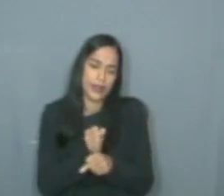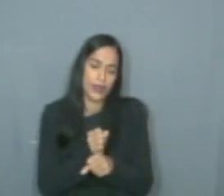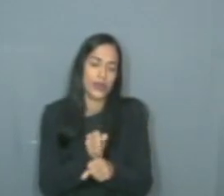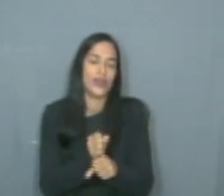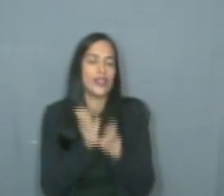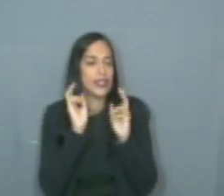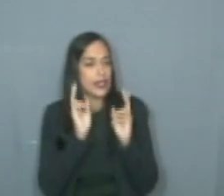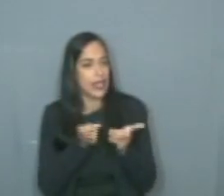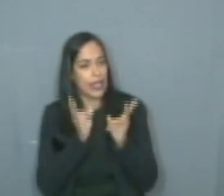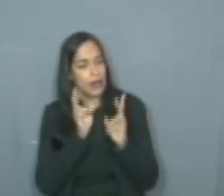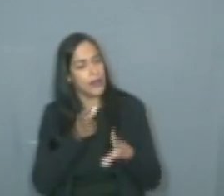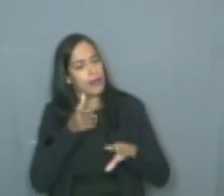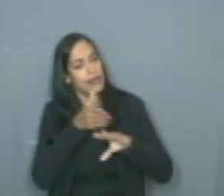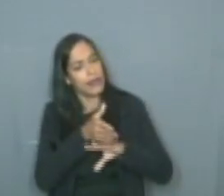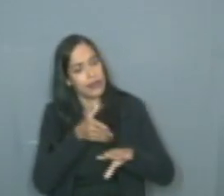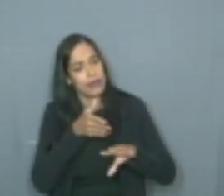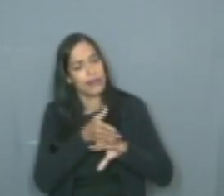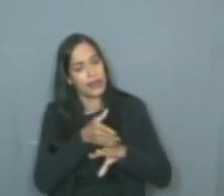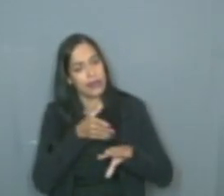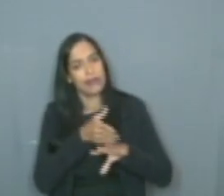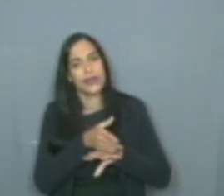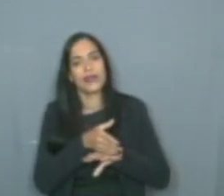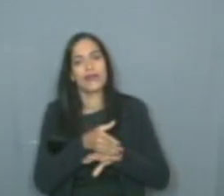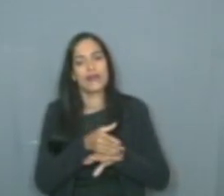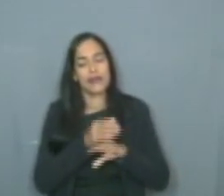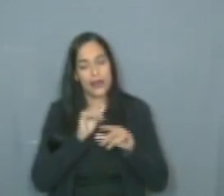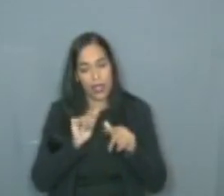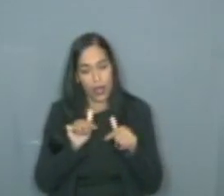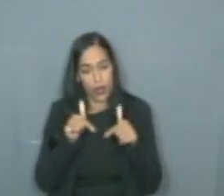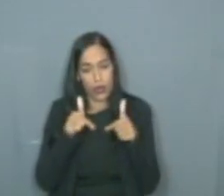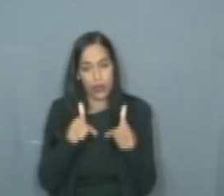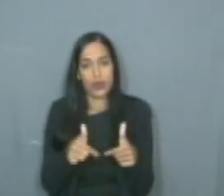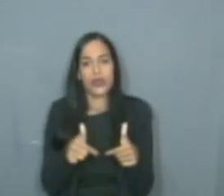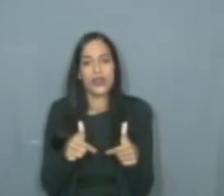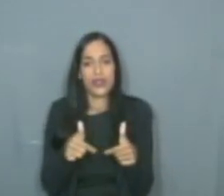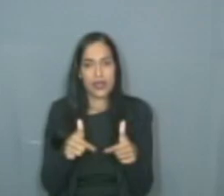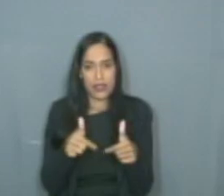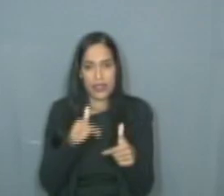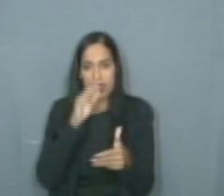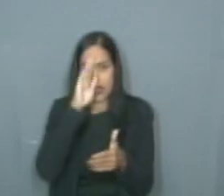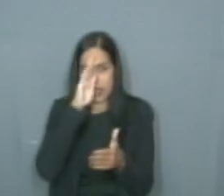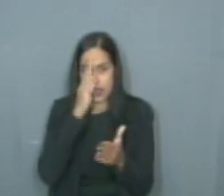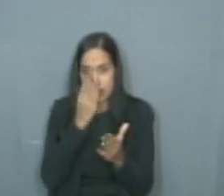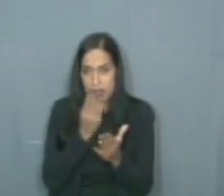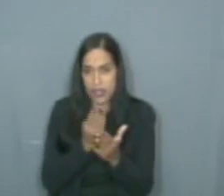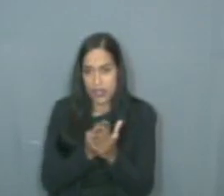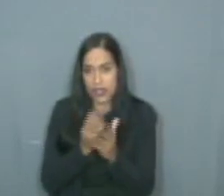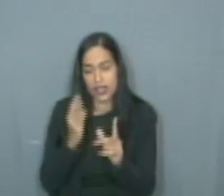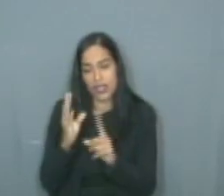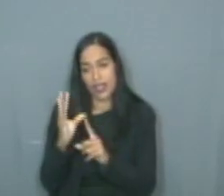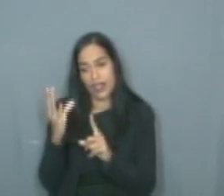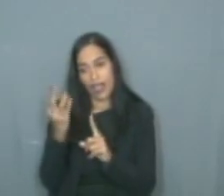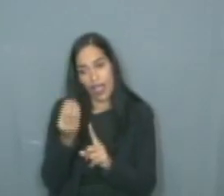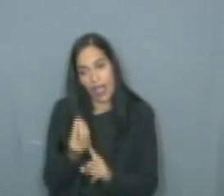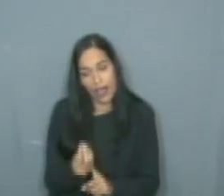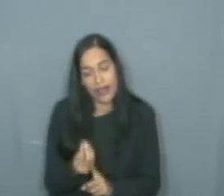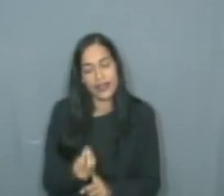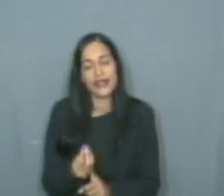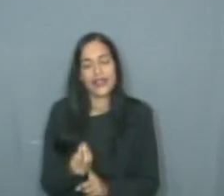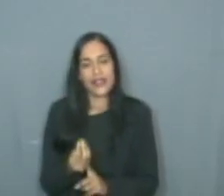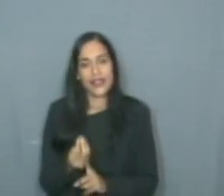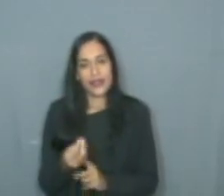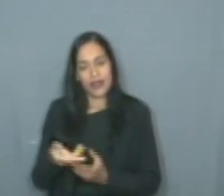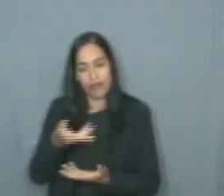sempre lá, firmes, na luta, acreditando na arte como espaço de